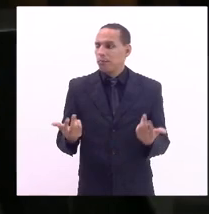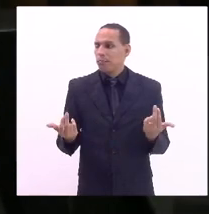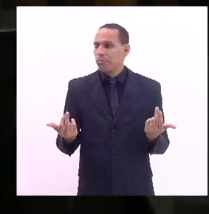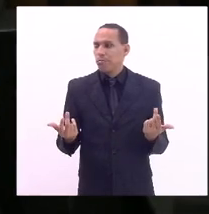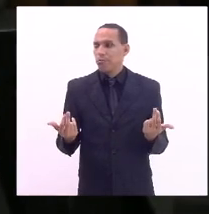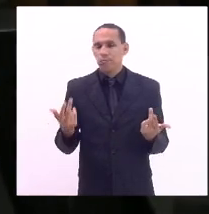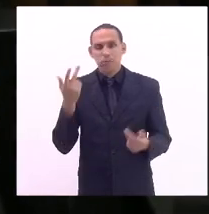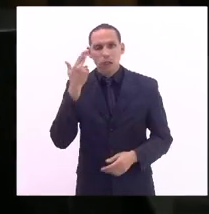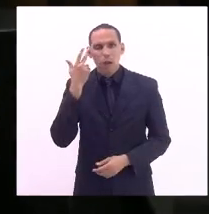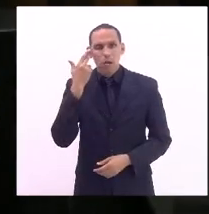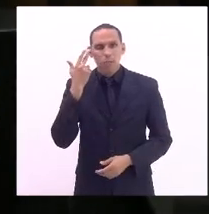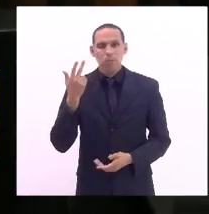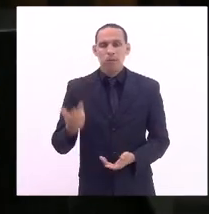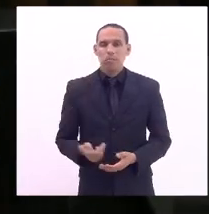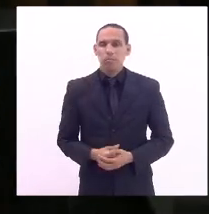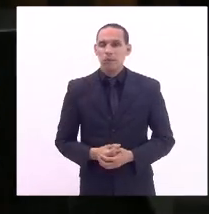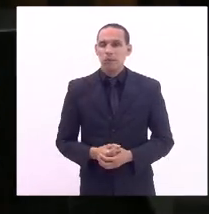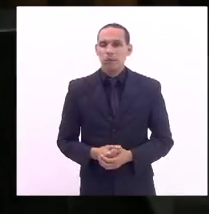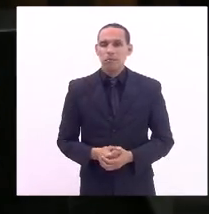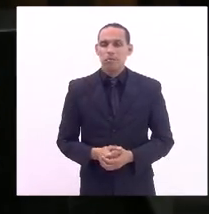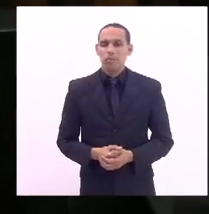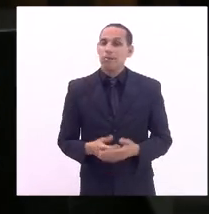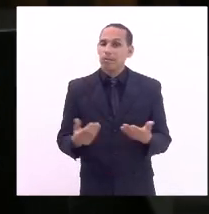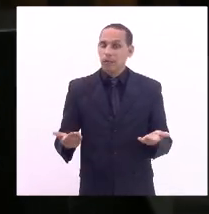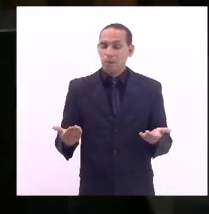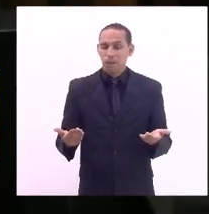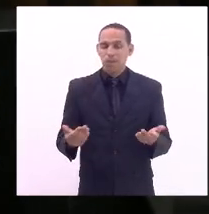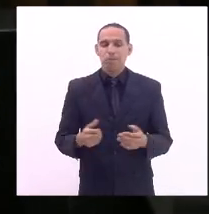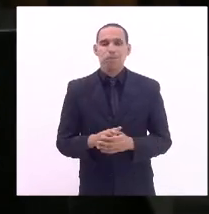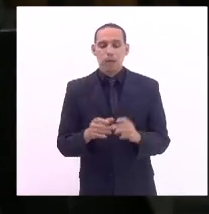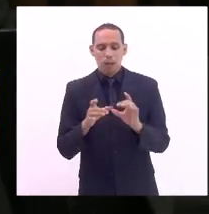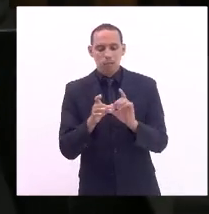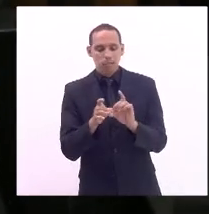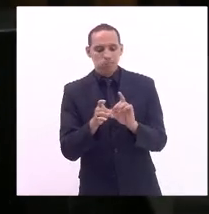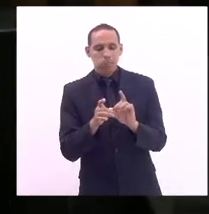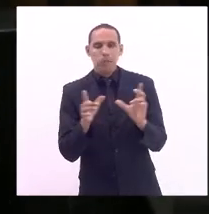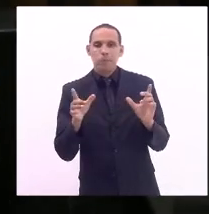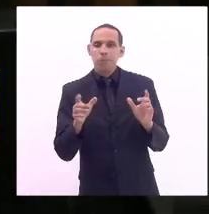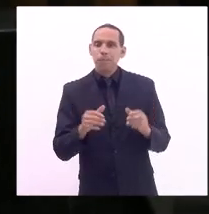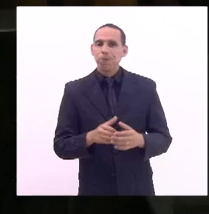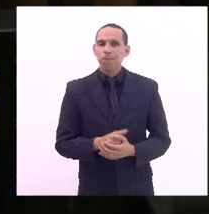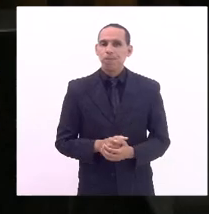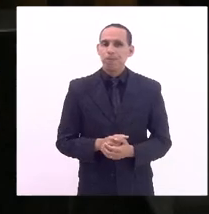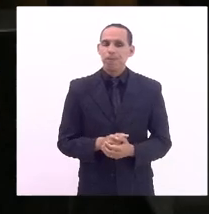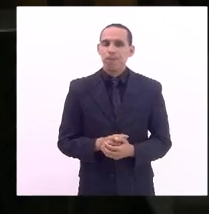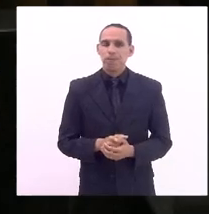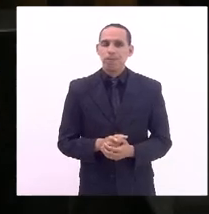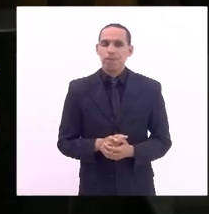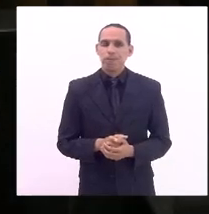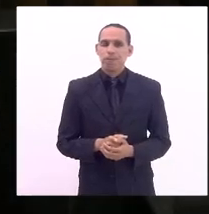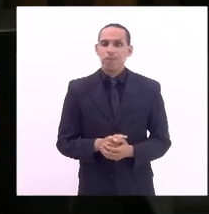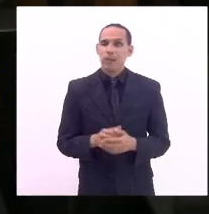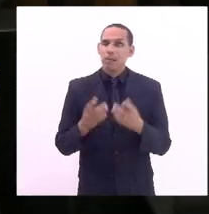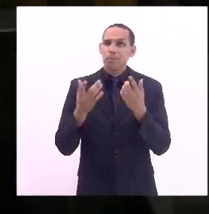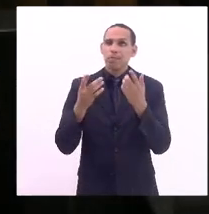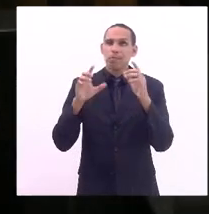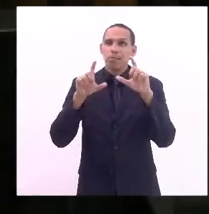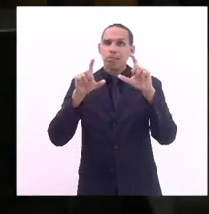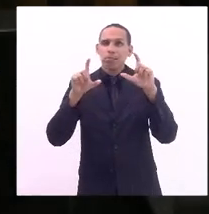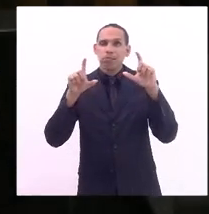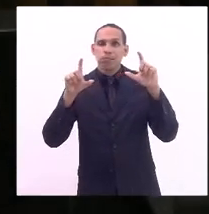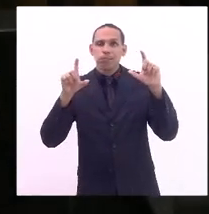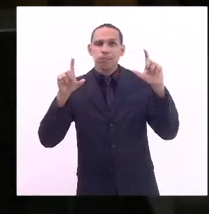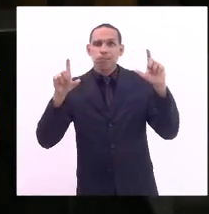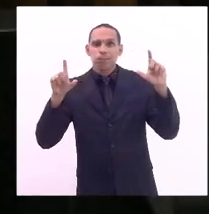nenhuma. Então, democraticamente, senhora presidente, como está estendida essa faixa de